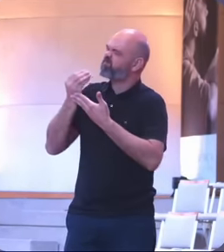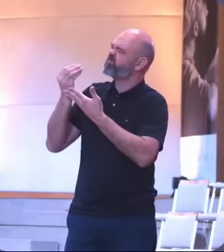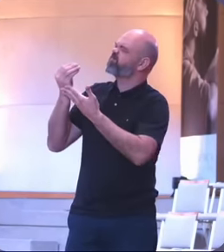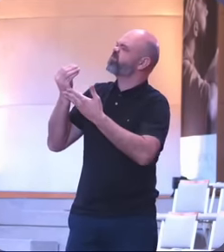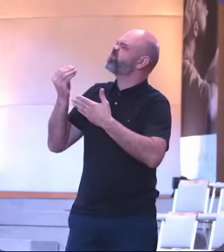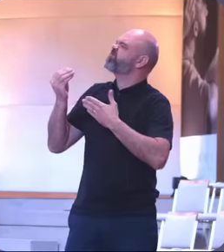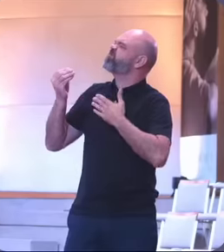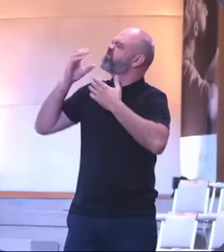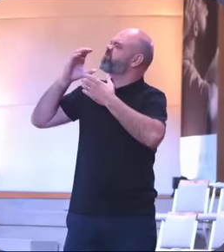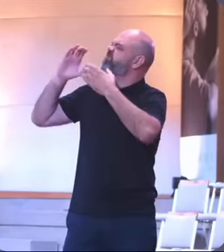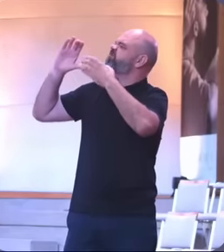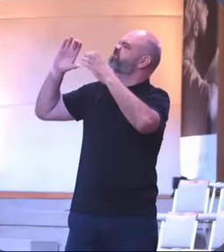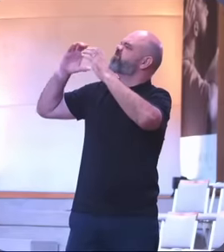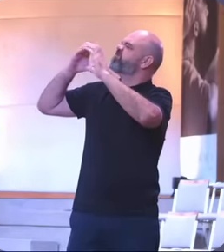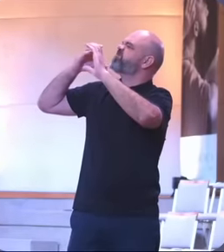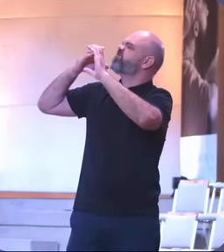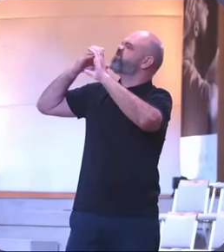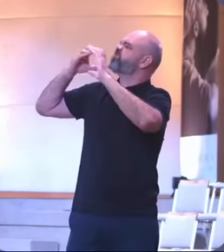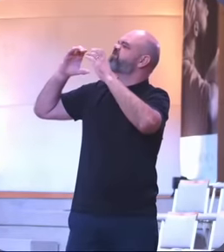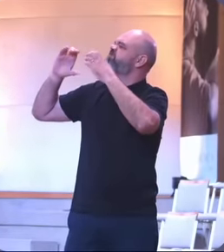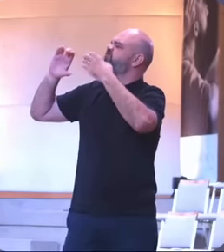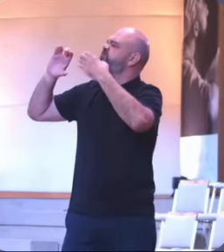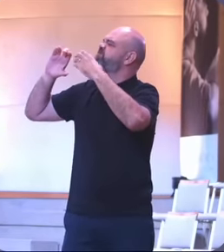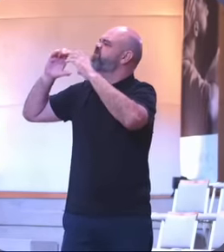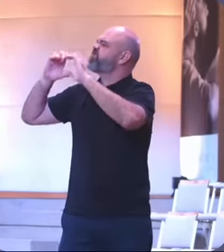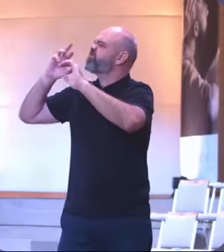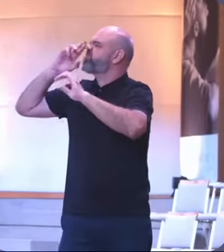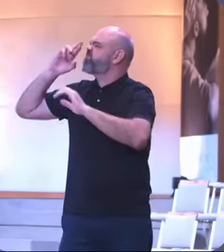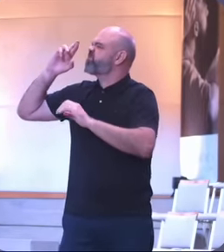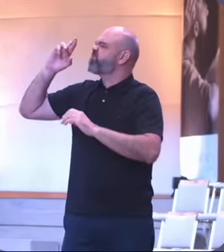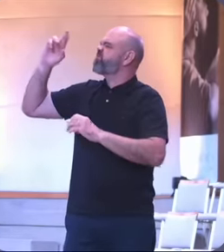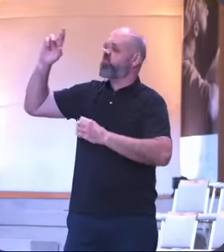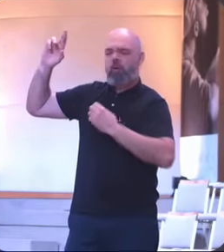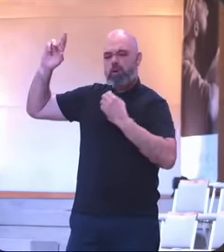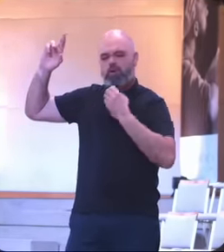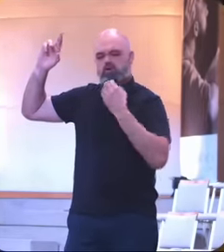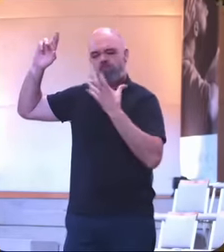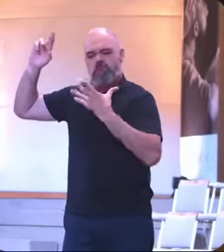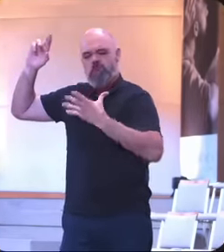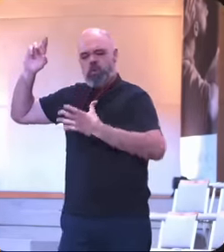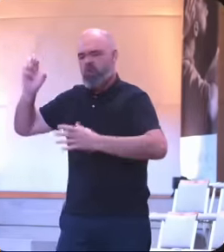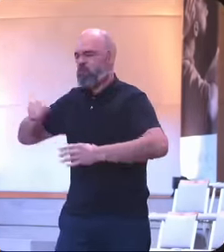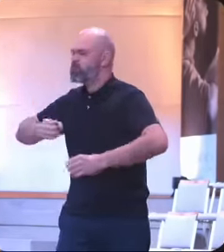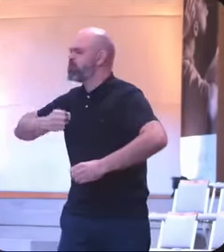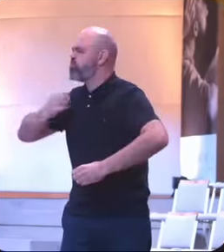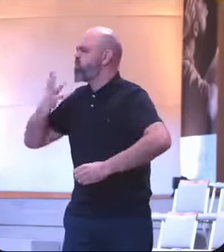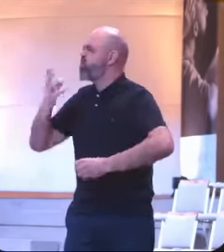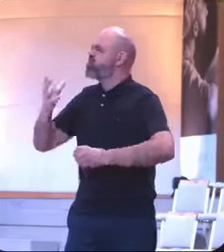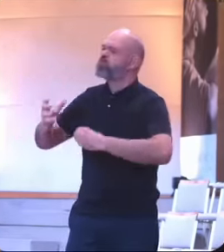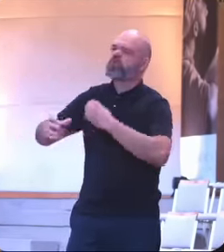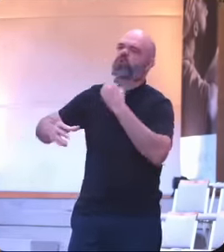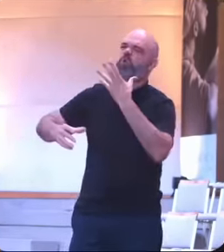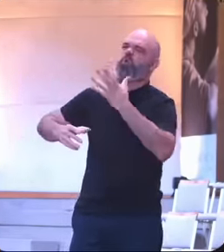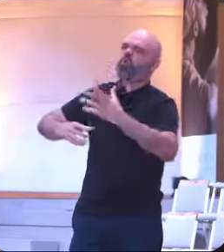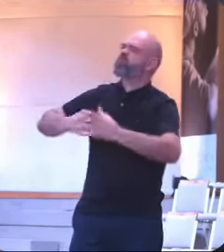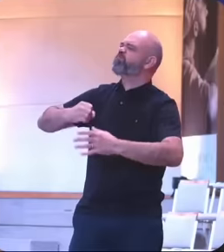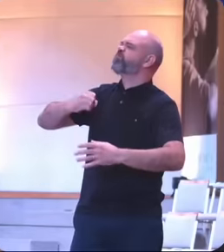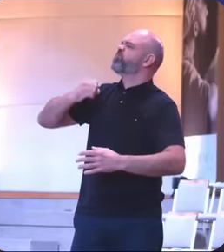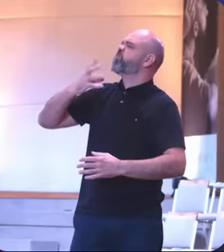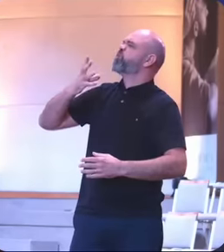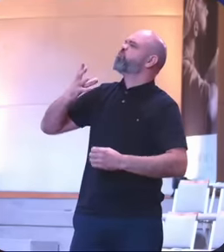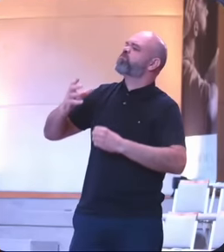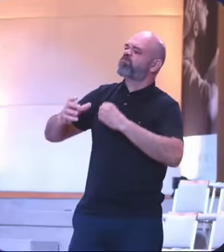tenho, eu cantarei da bondade de Deus. Tua bondade me